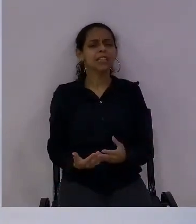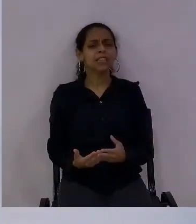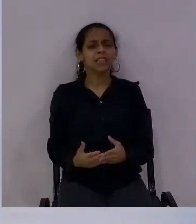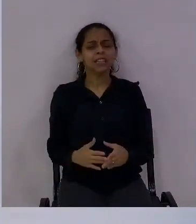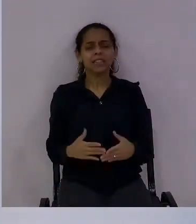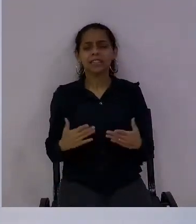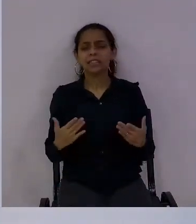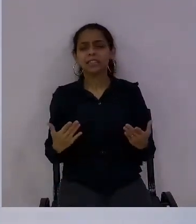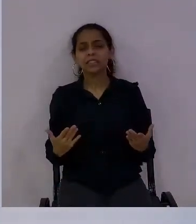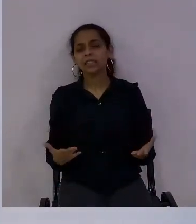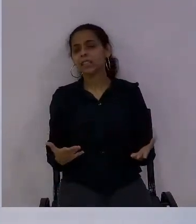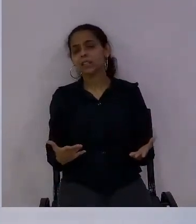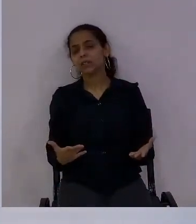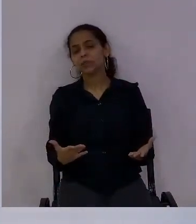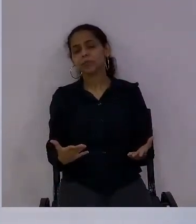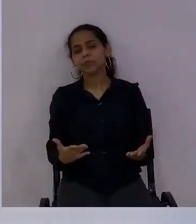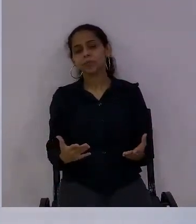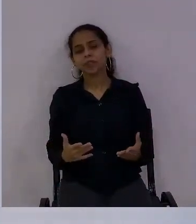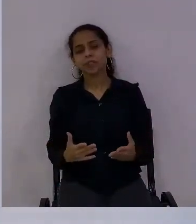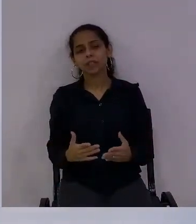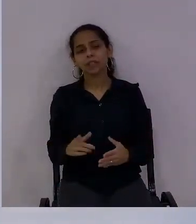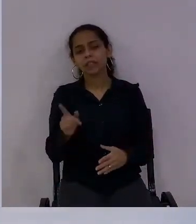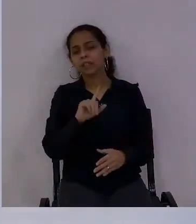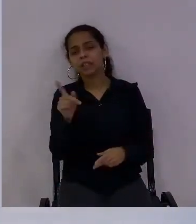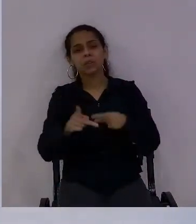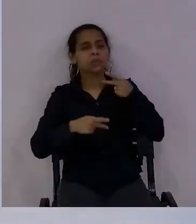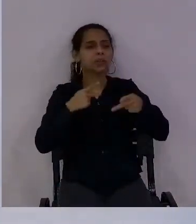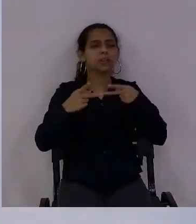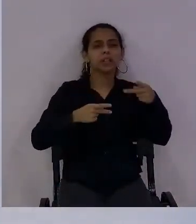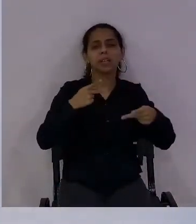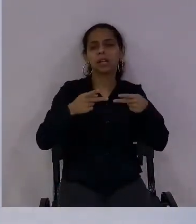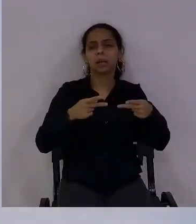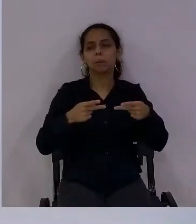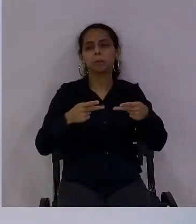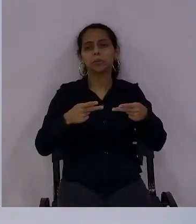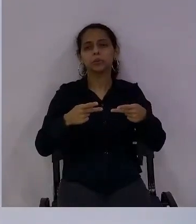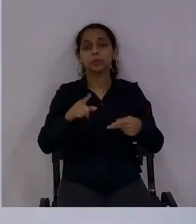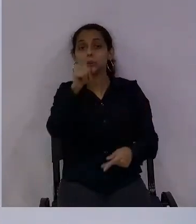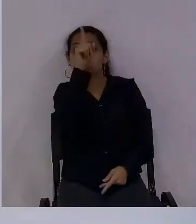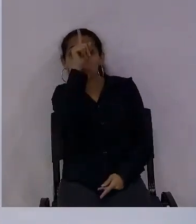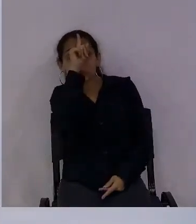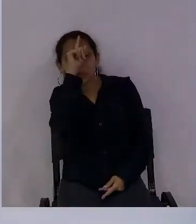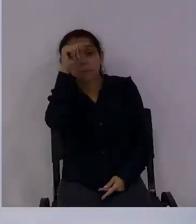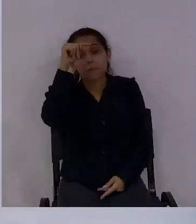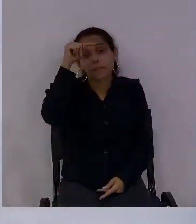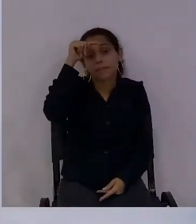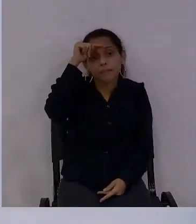que fizeram um pré-natal com exames periódicos, com exames